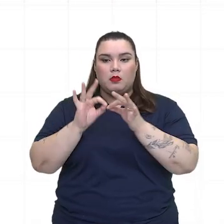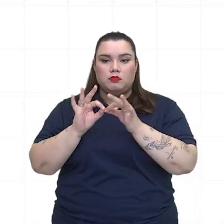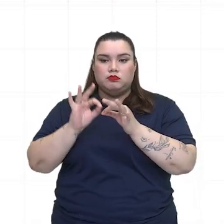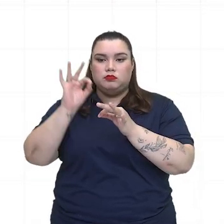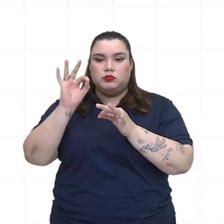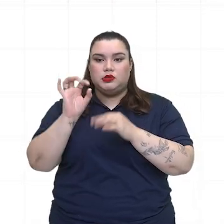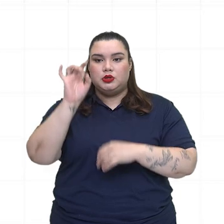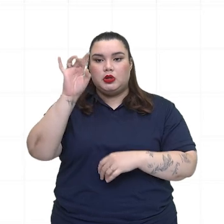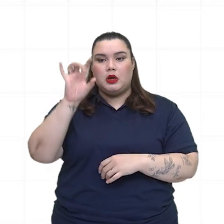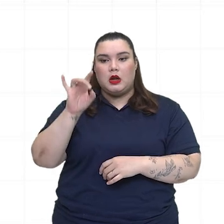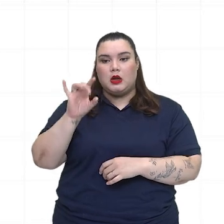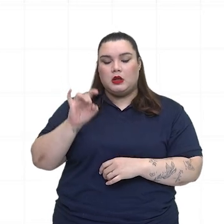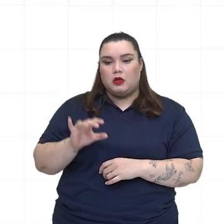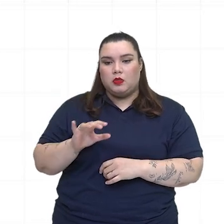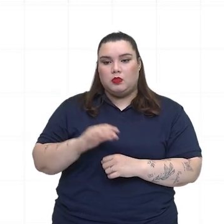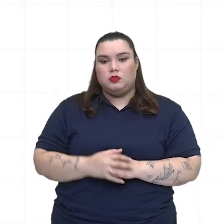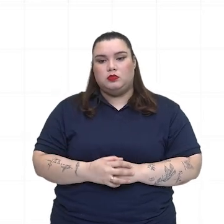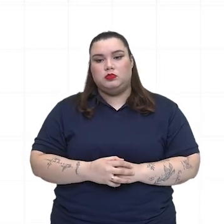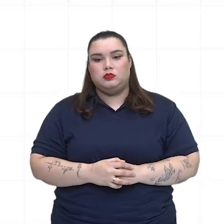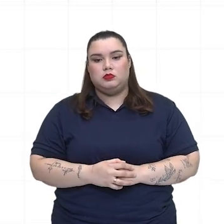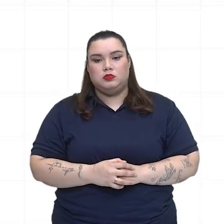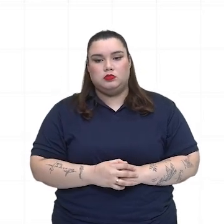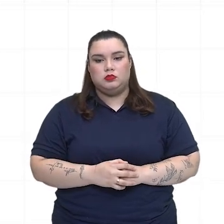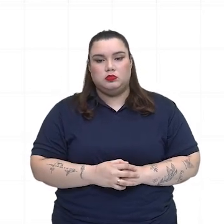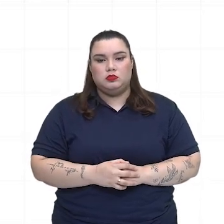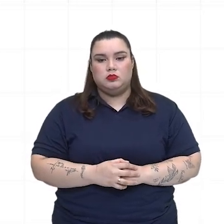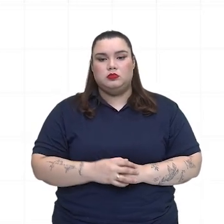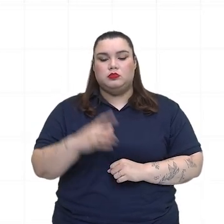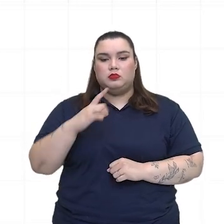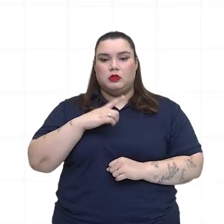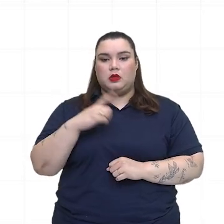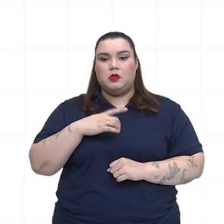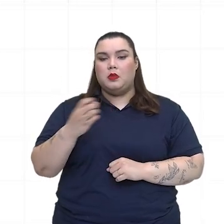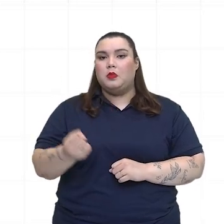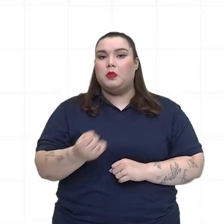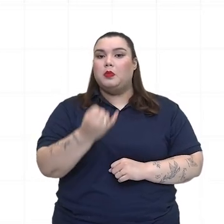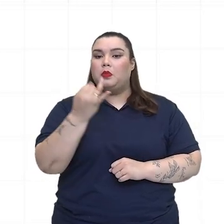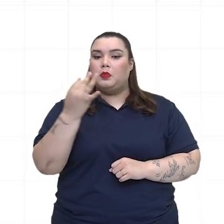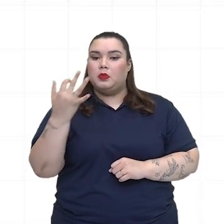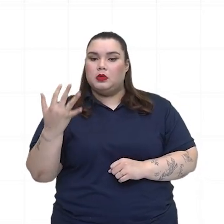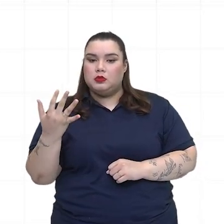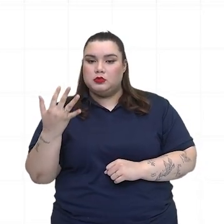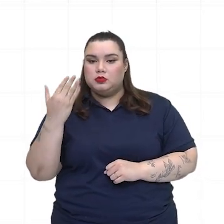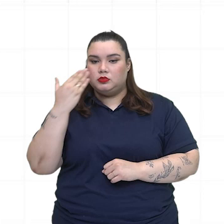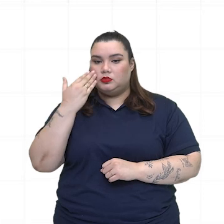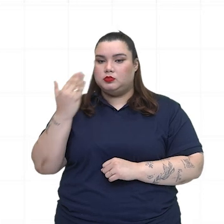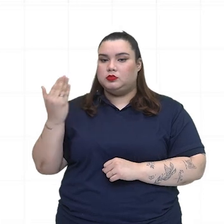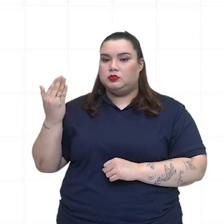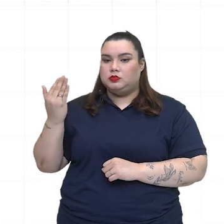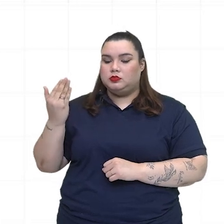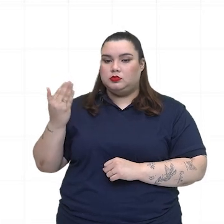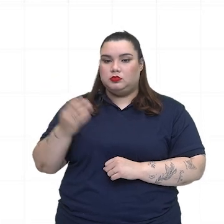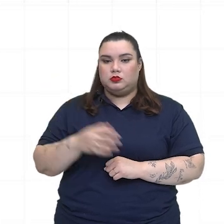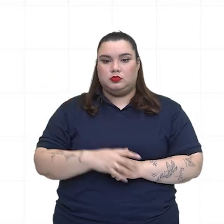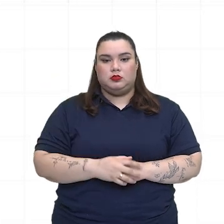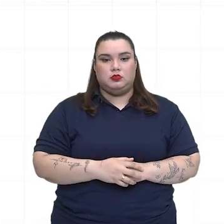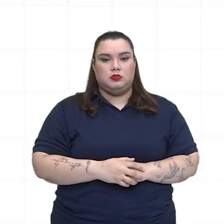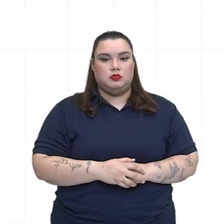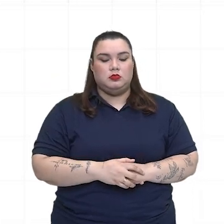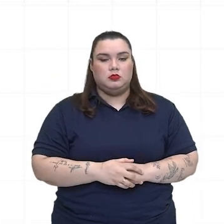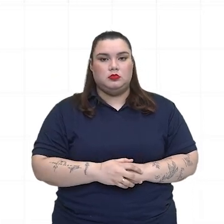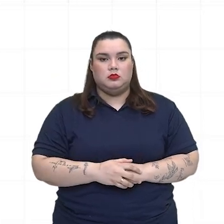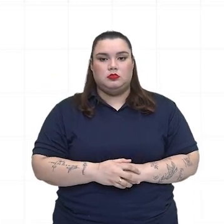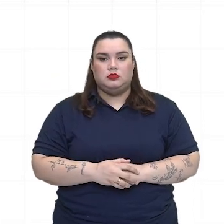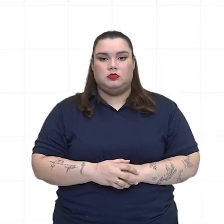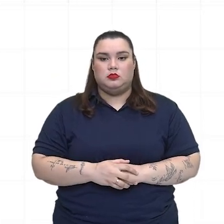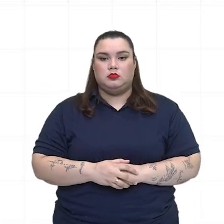andar. A gente tem aqui, um andar, 2 andares, 3 andares,